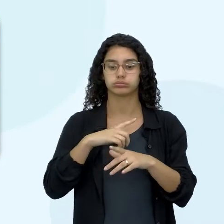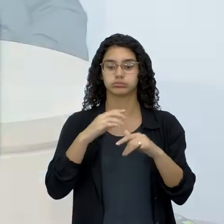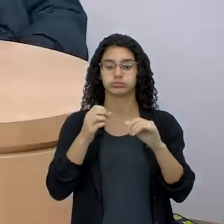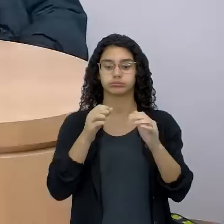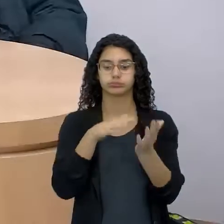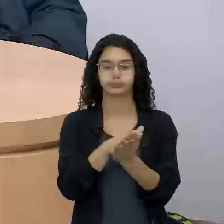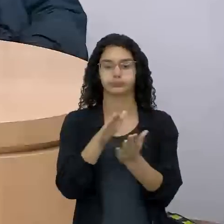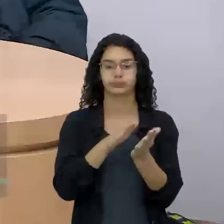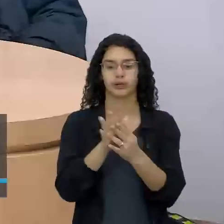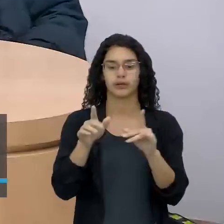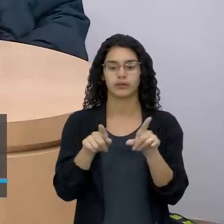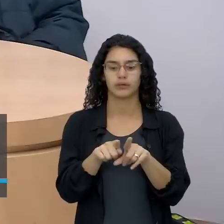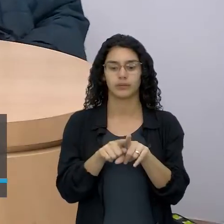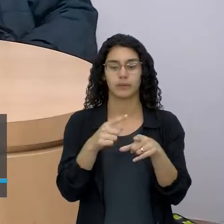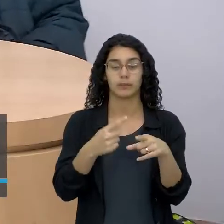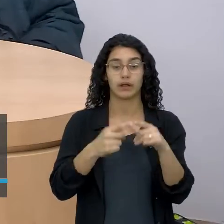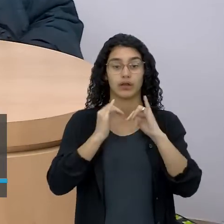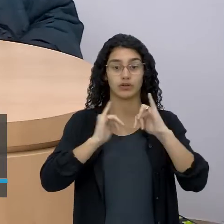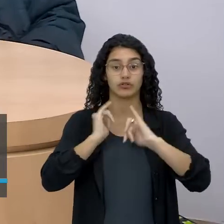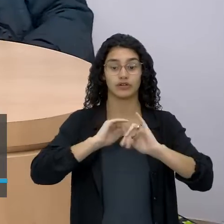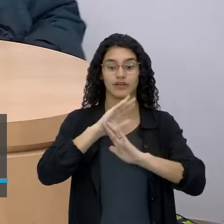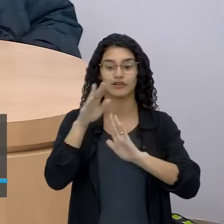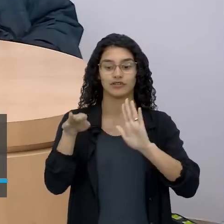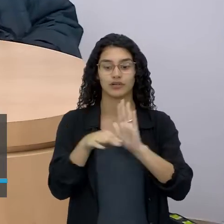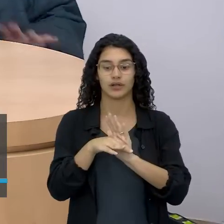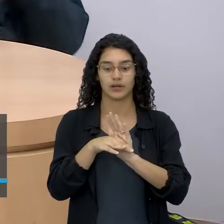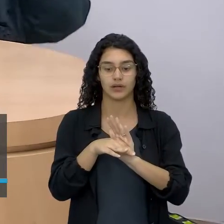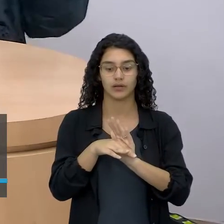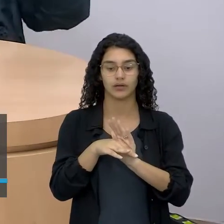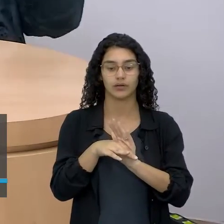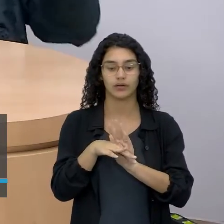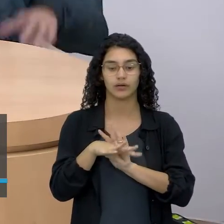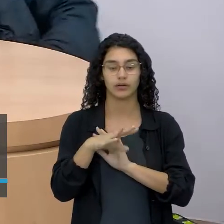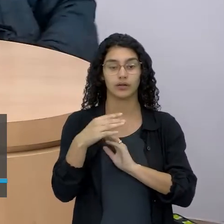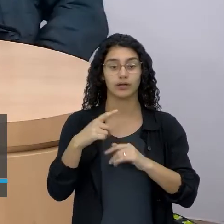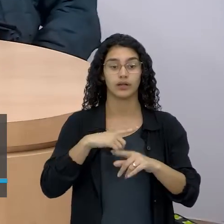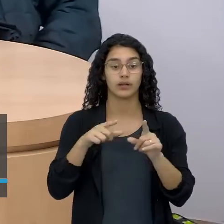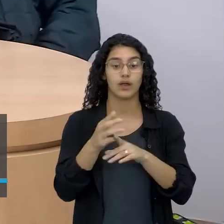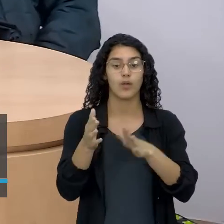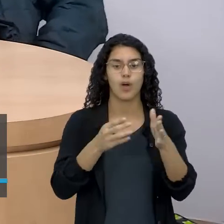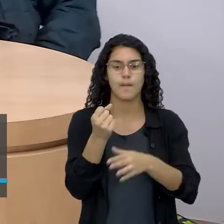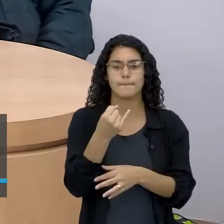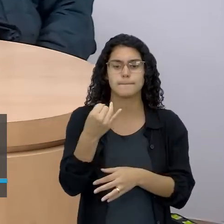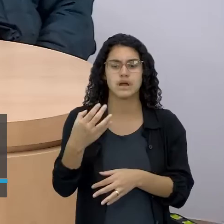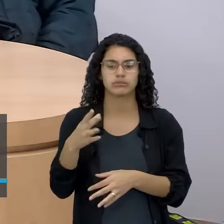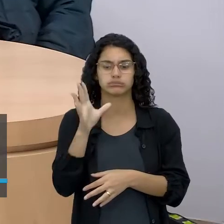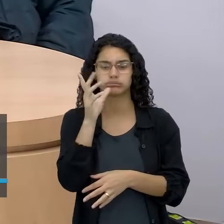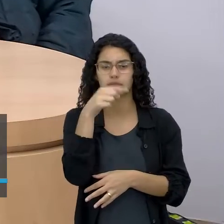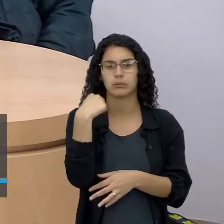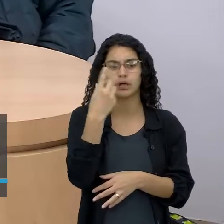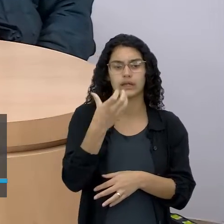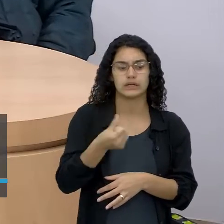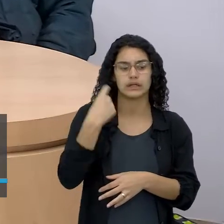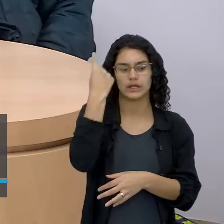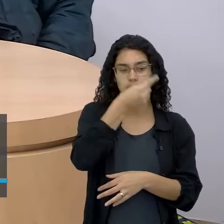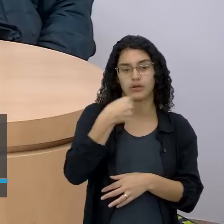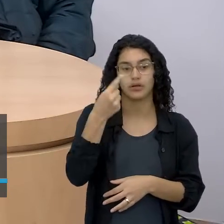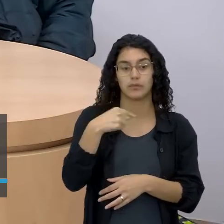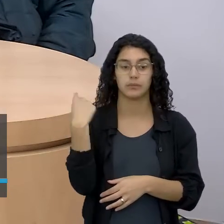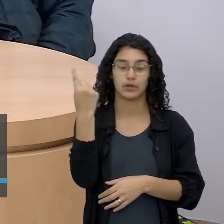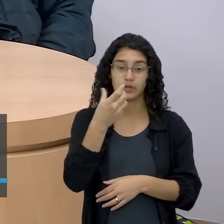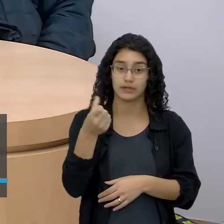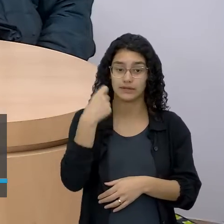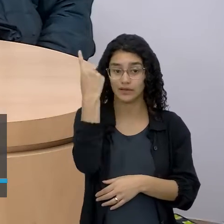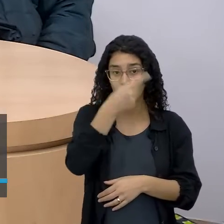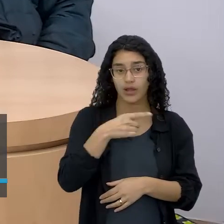diário. Sim, porque as notícias chegam, né, pelo telégrafo e aí você Quanto tem tempo como... demora, prof? 6 horas. Pra gente, 6 horas